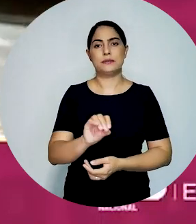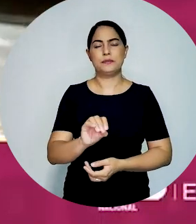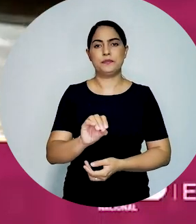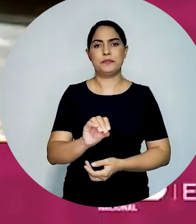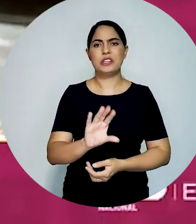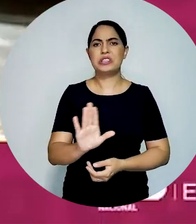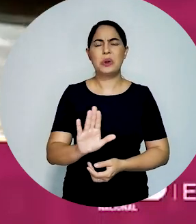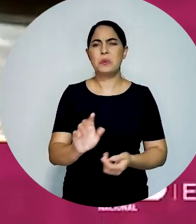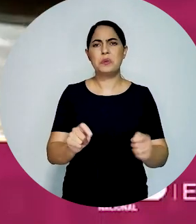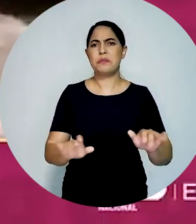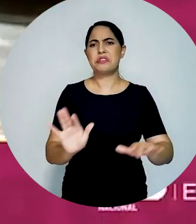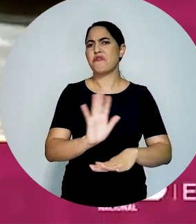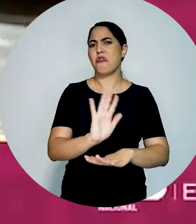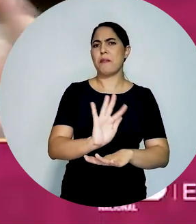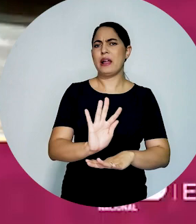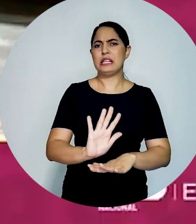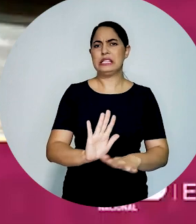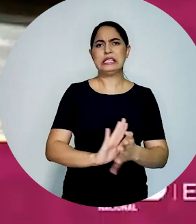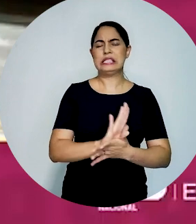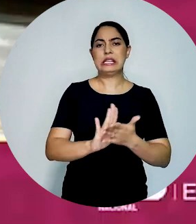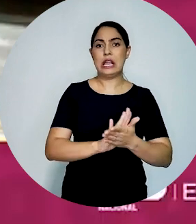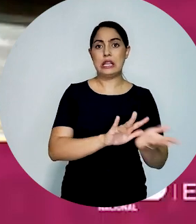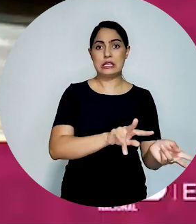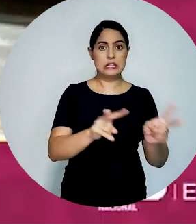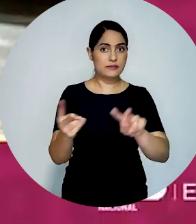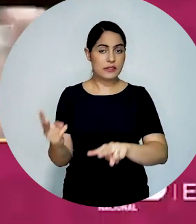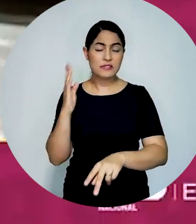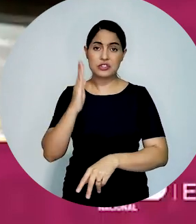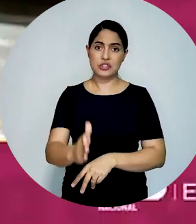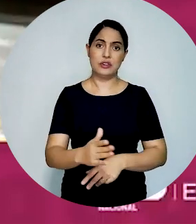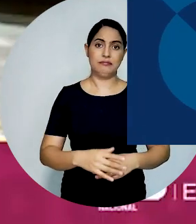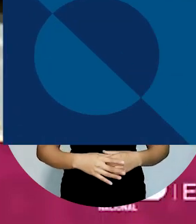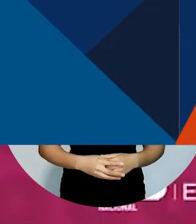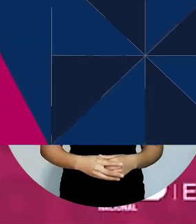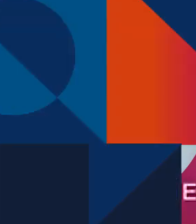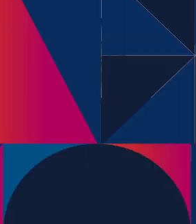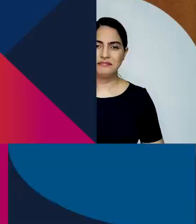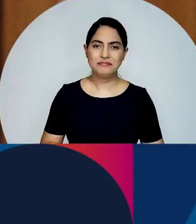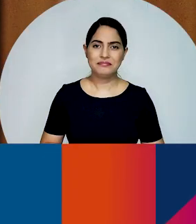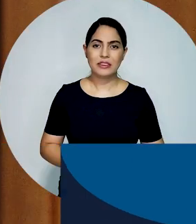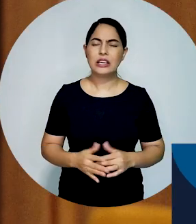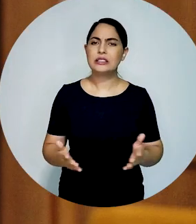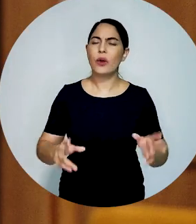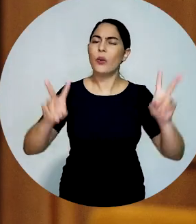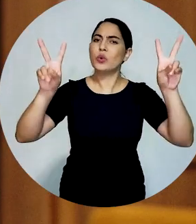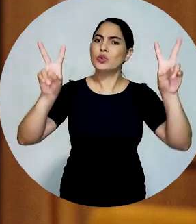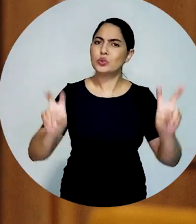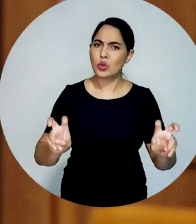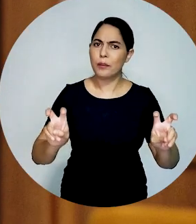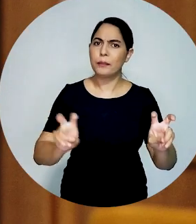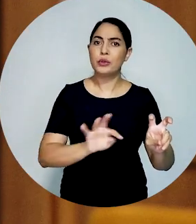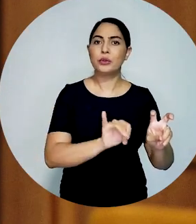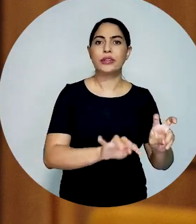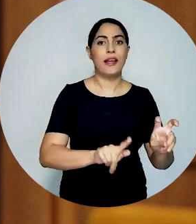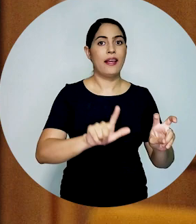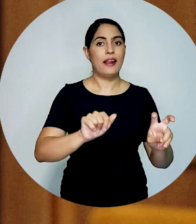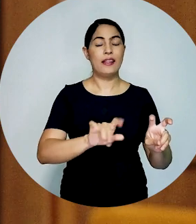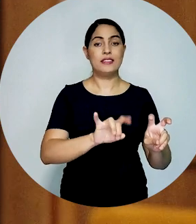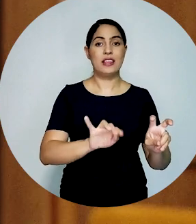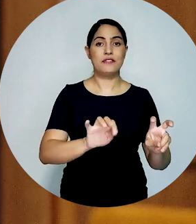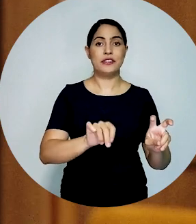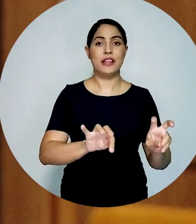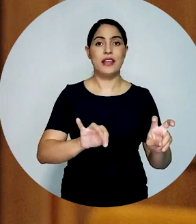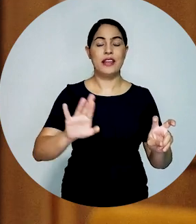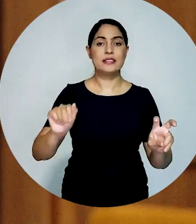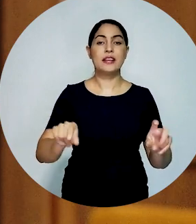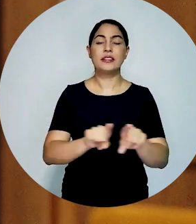necessidade de formalidade alguma, para os herdeiros. A temática voltada à tutela de